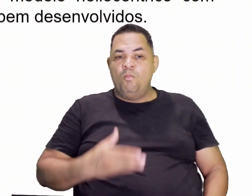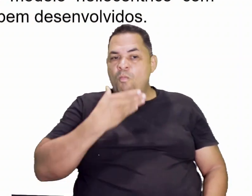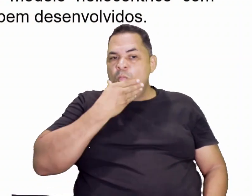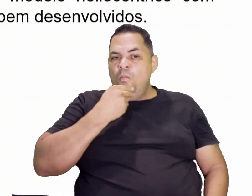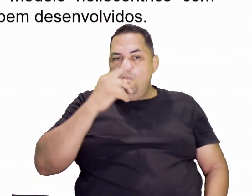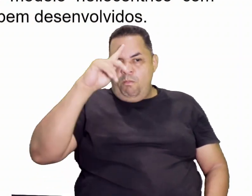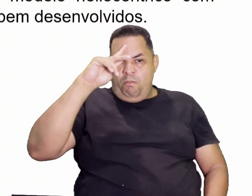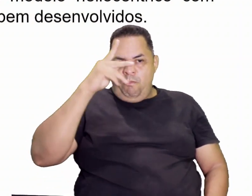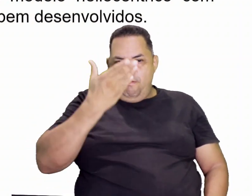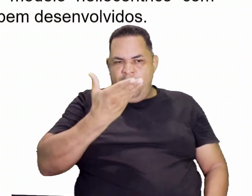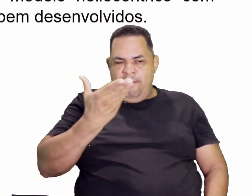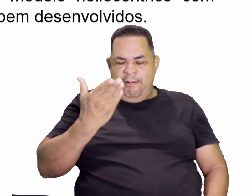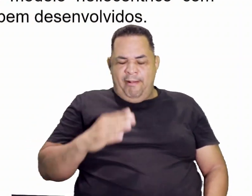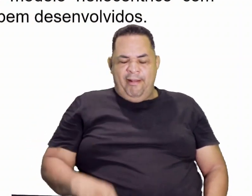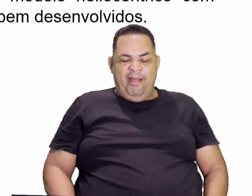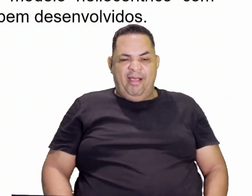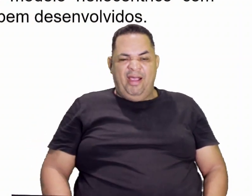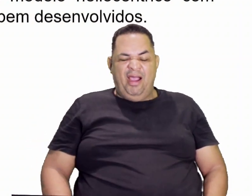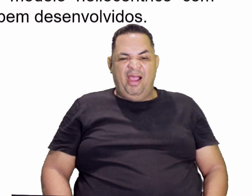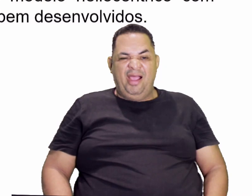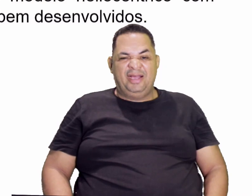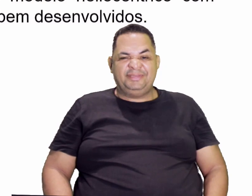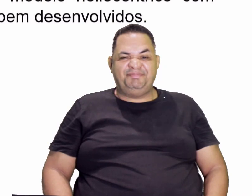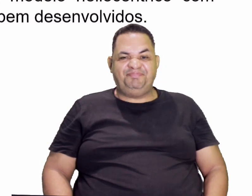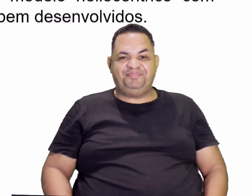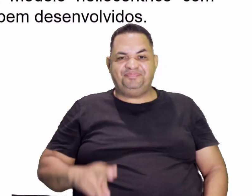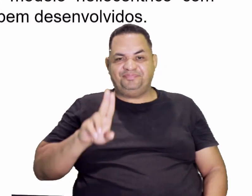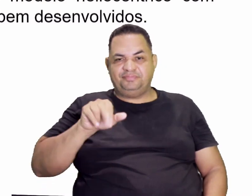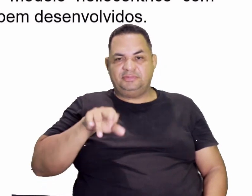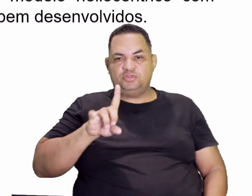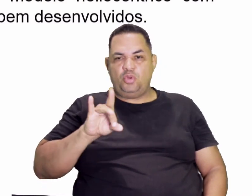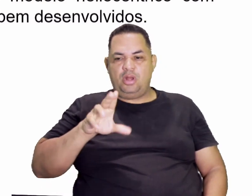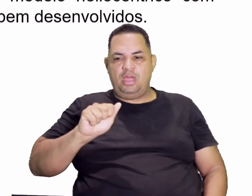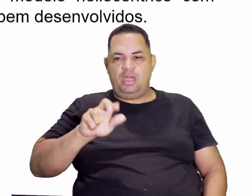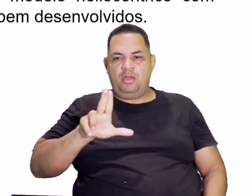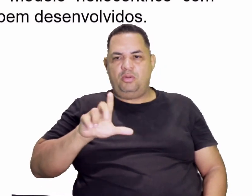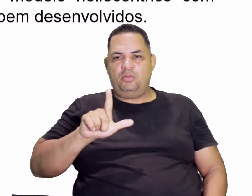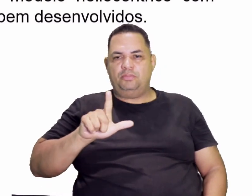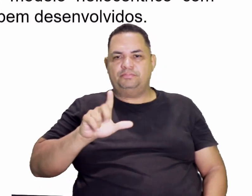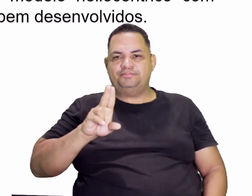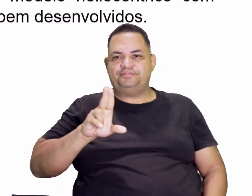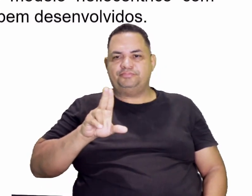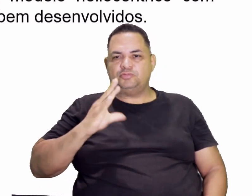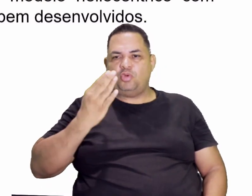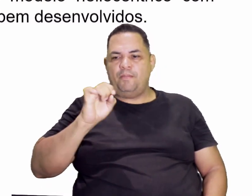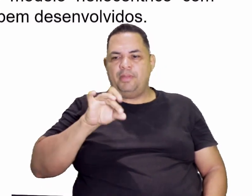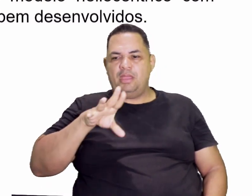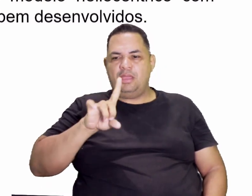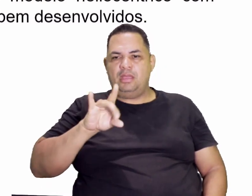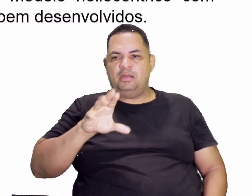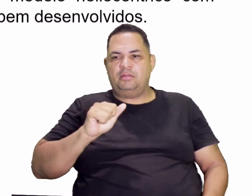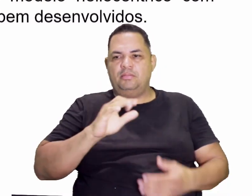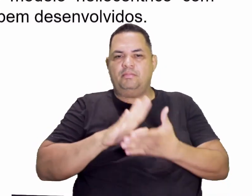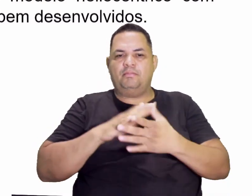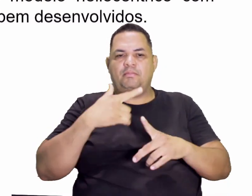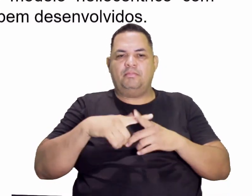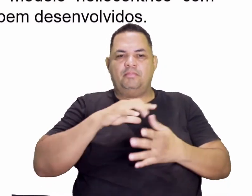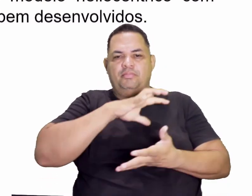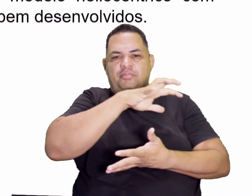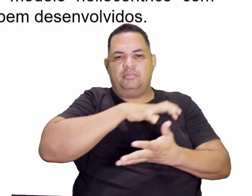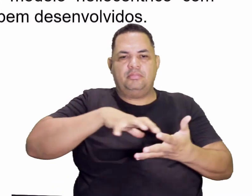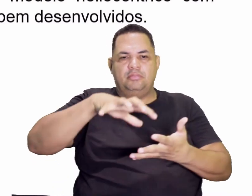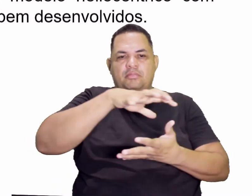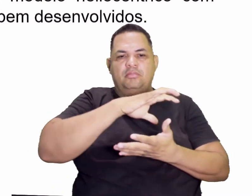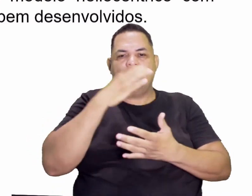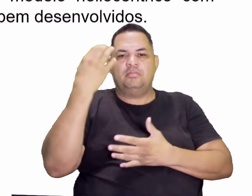dele, ilustrativa da época, Nicolau Copérnico. Ele diz que, porque tal revolução científica